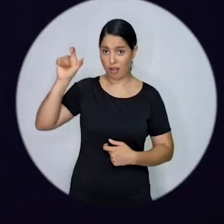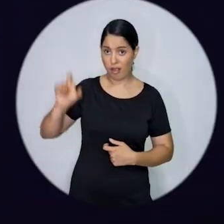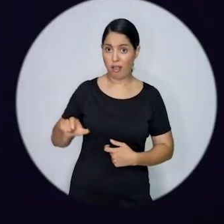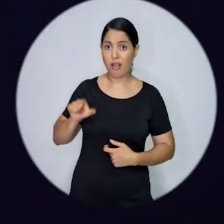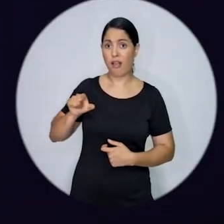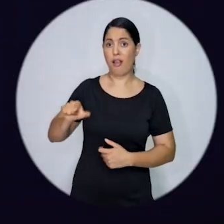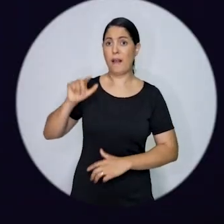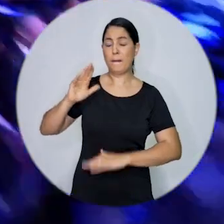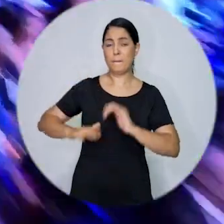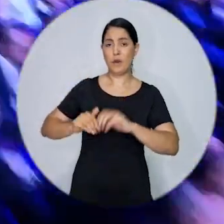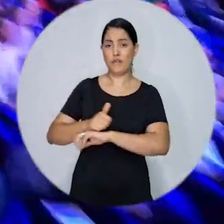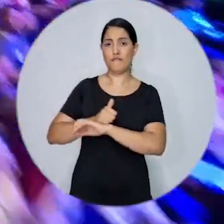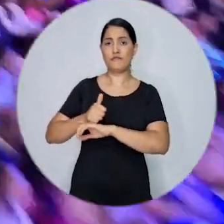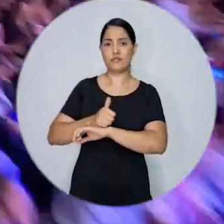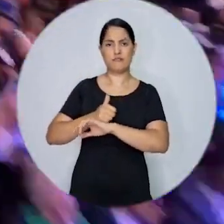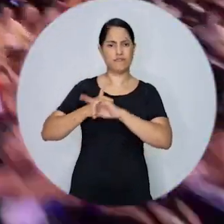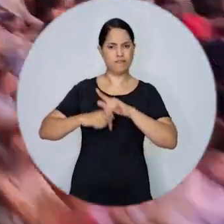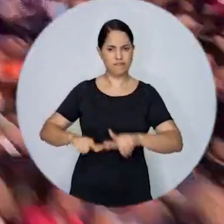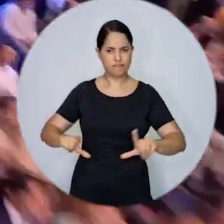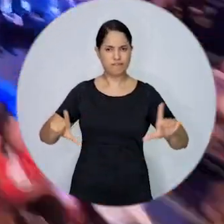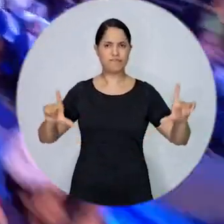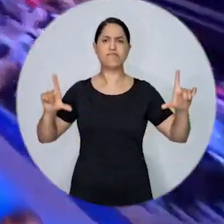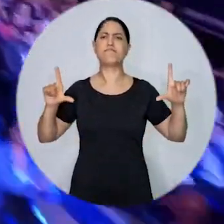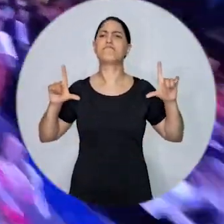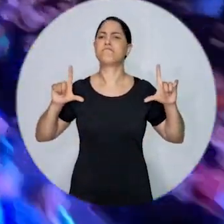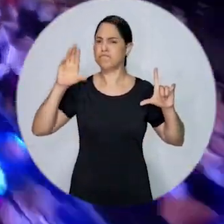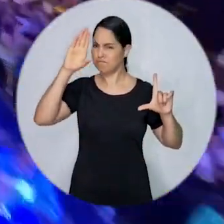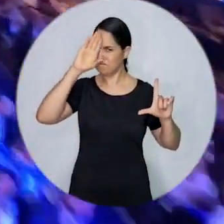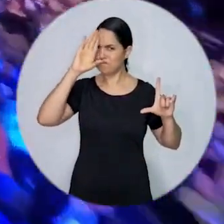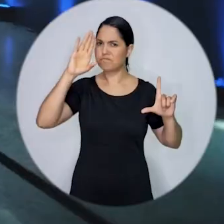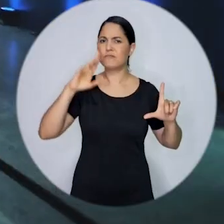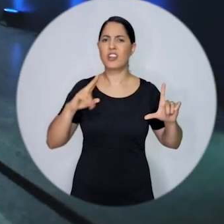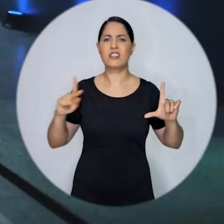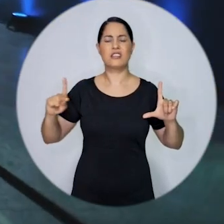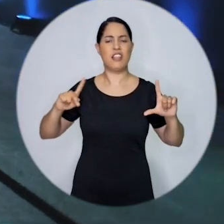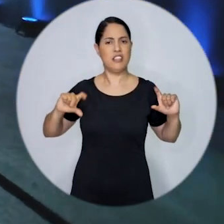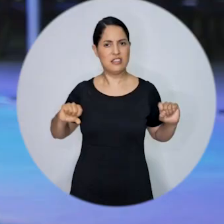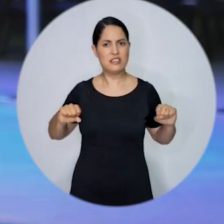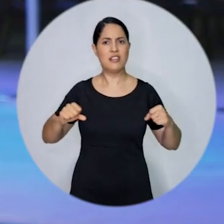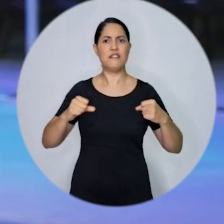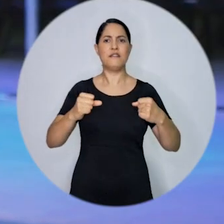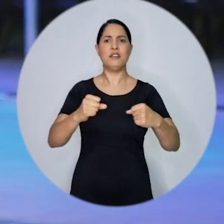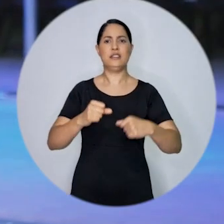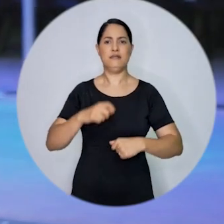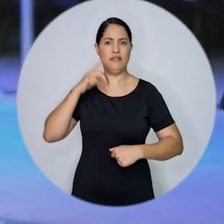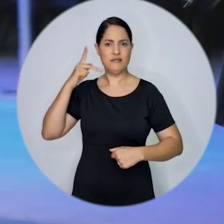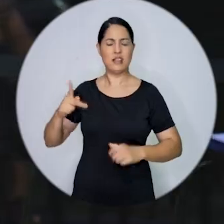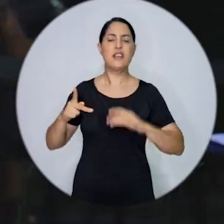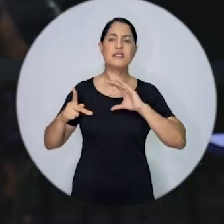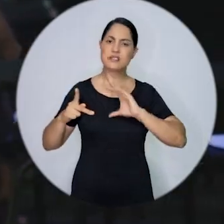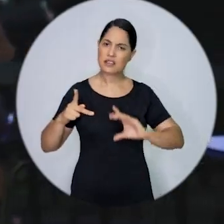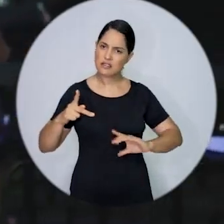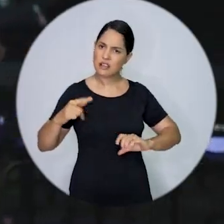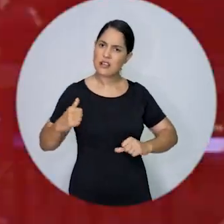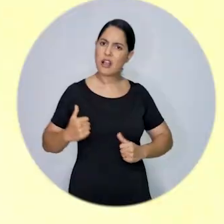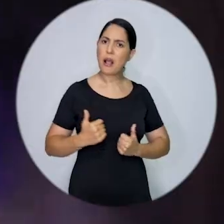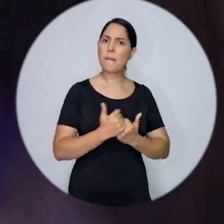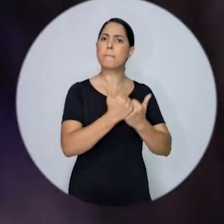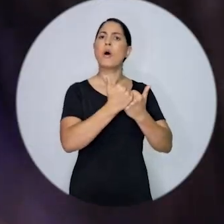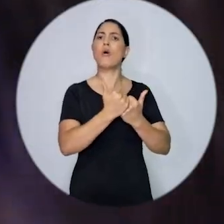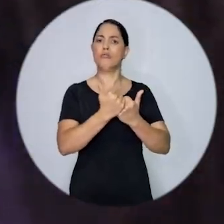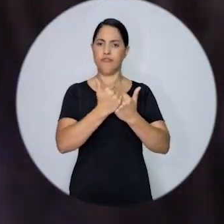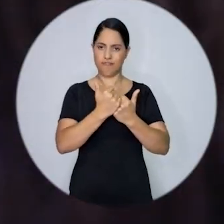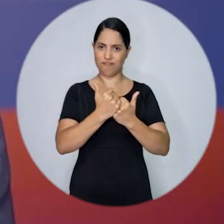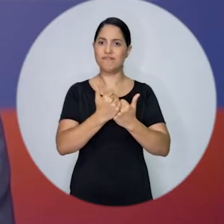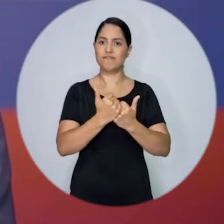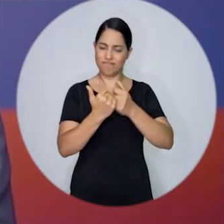dúvida alguma, é o protagonista da defesa, é a voz da cidadania, a voz constitucional do